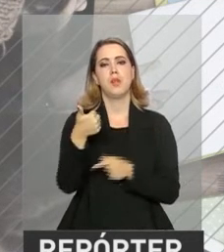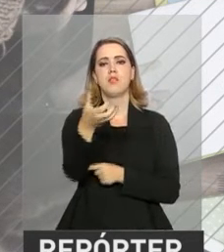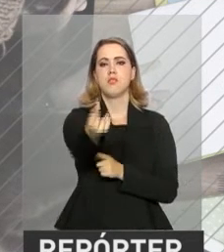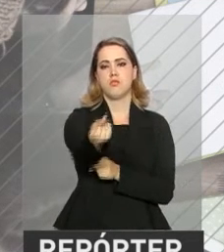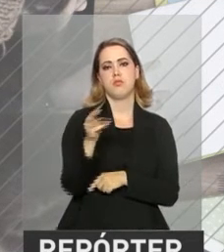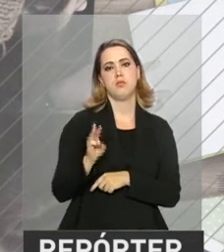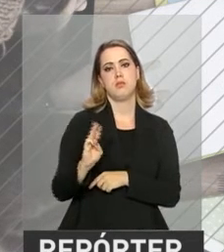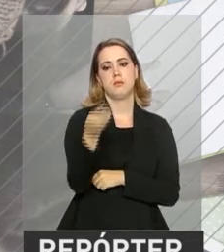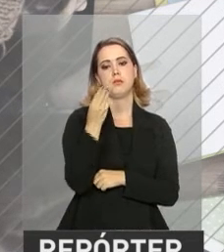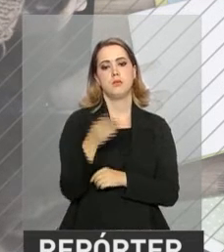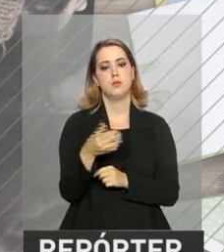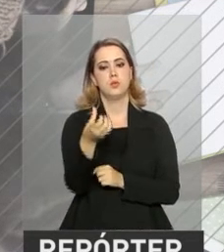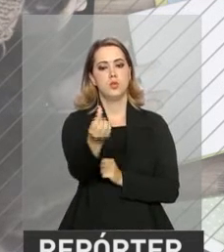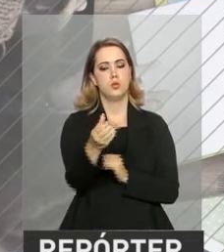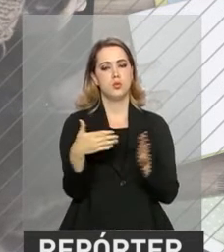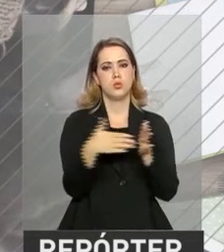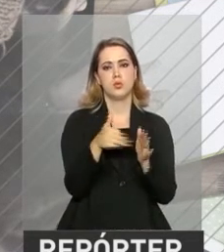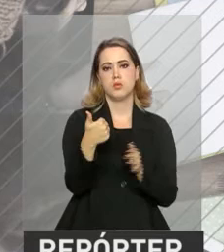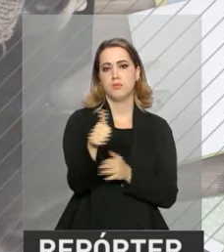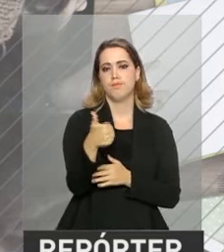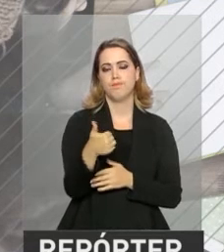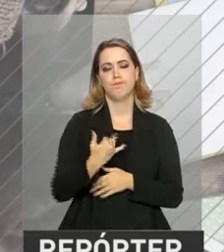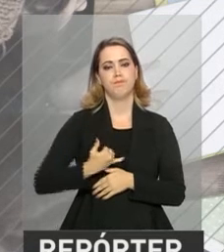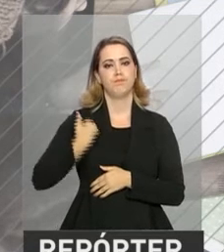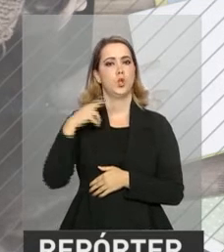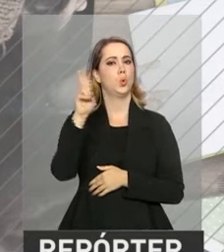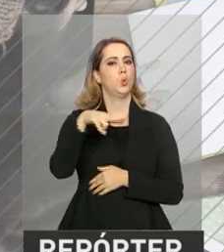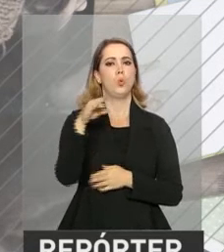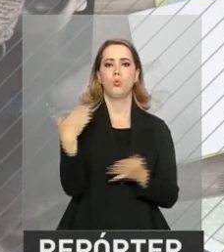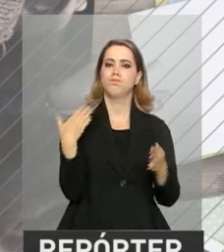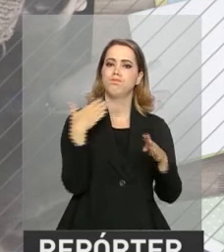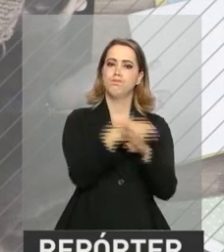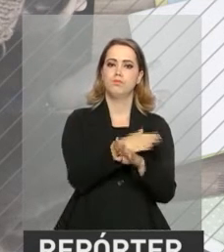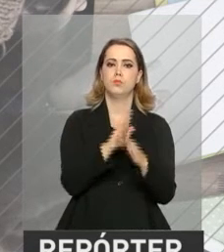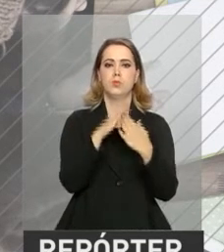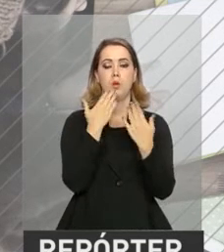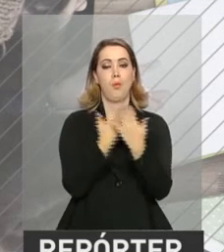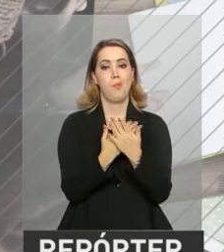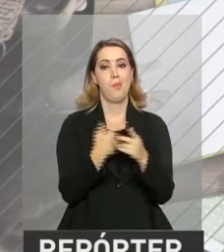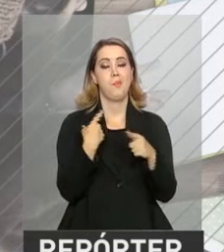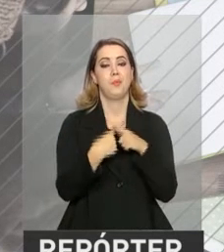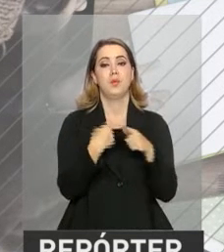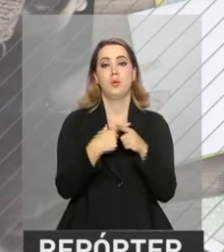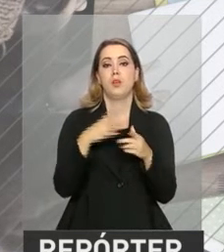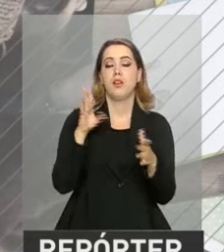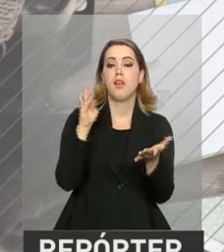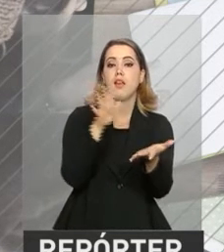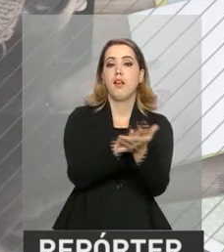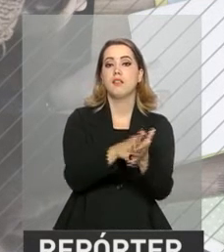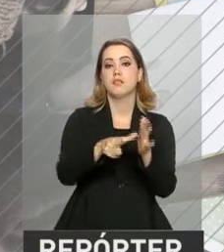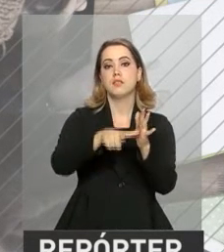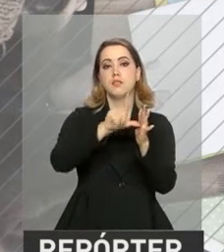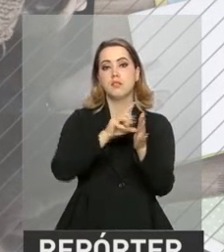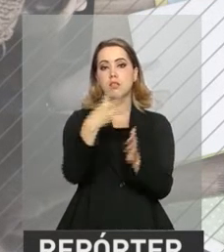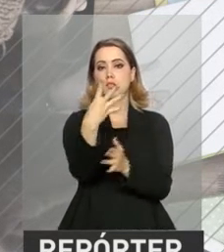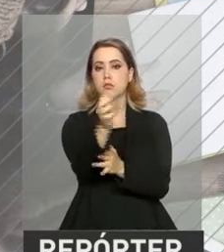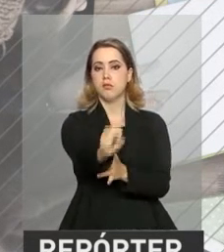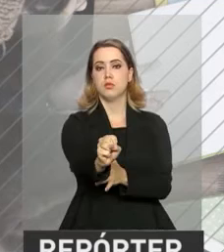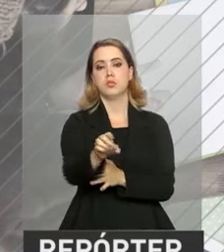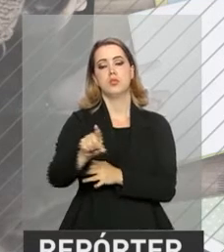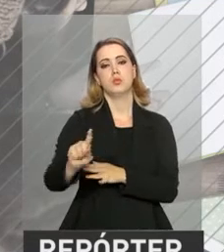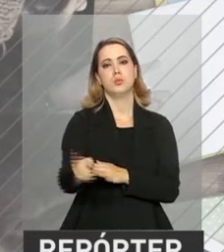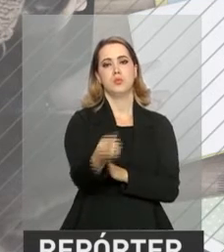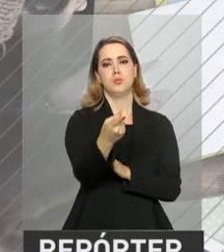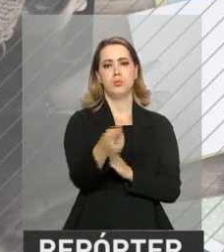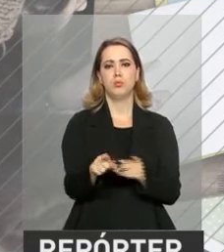das garotas de 6 a 11 anos nunca iram a escola uma das razões disso é o casamento precoce quase 48 mil meninas se